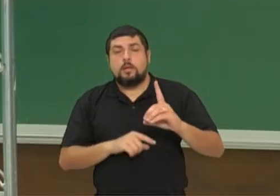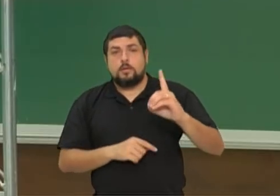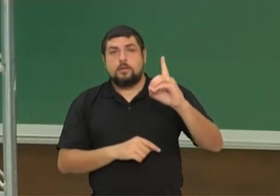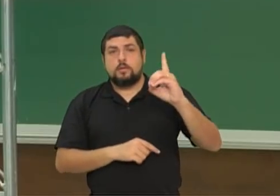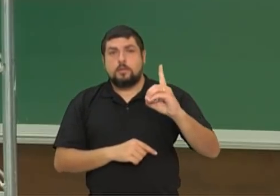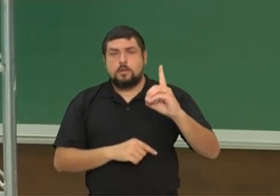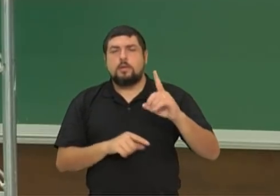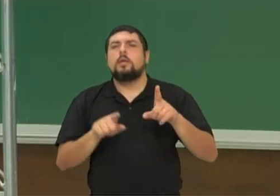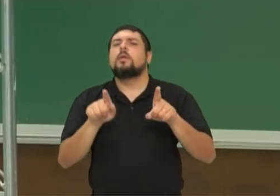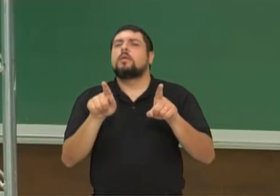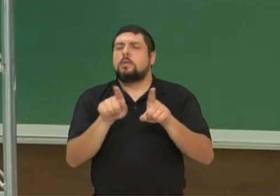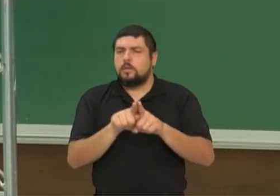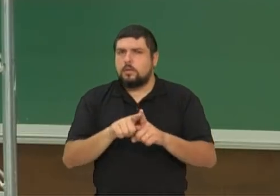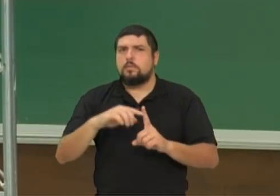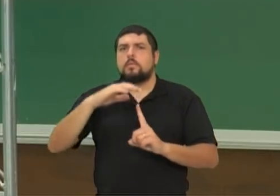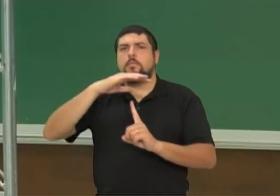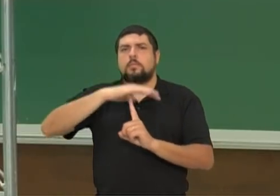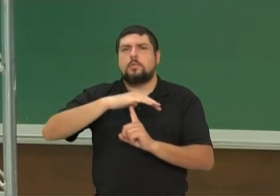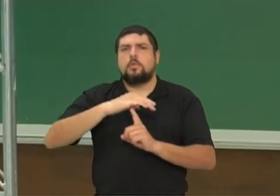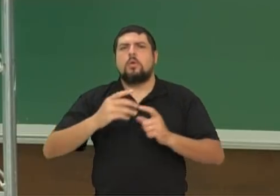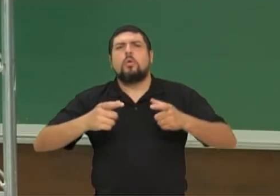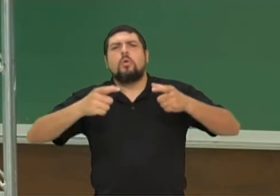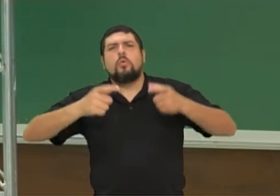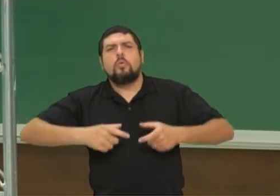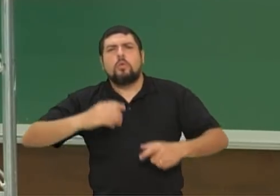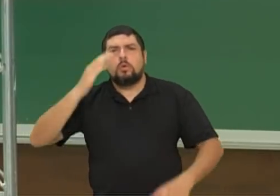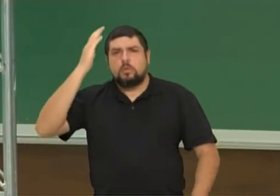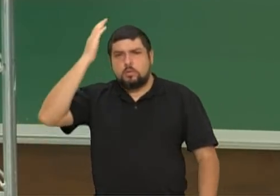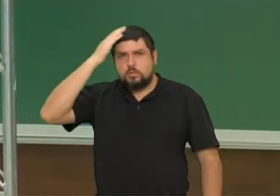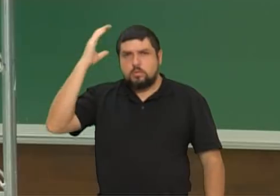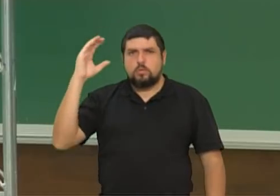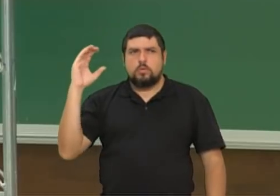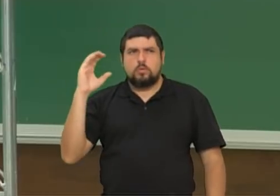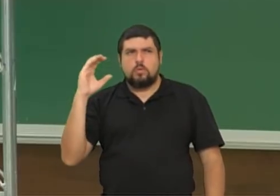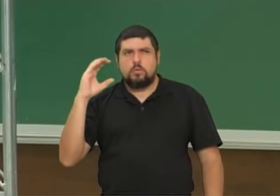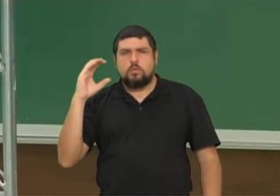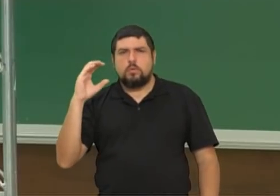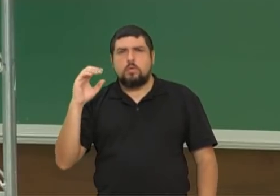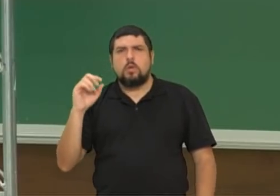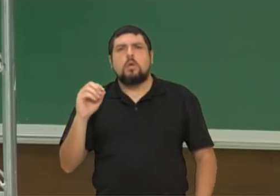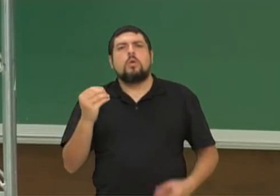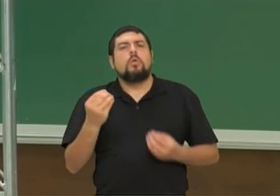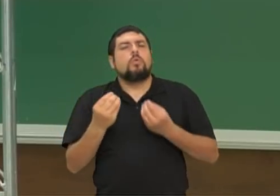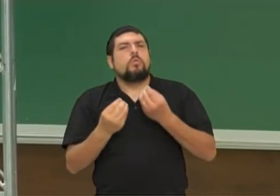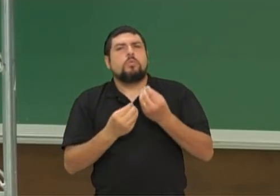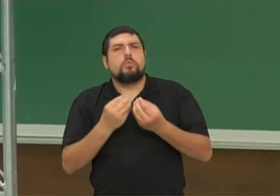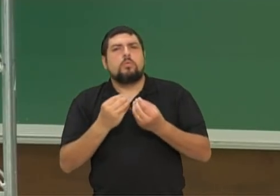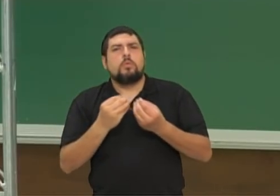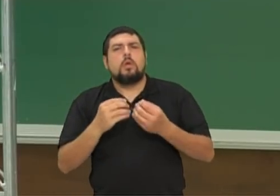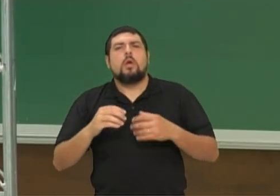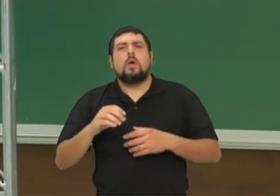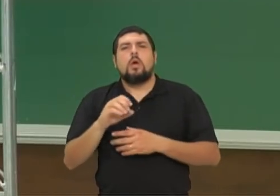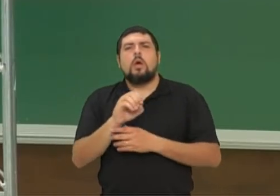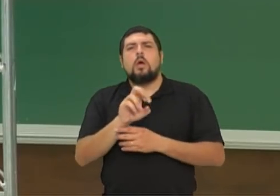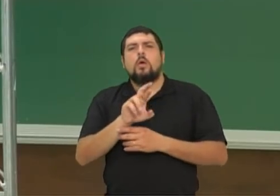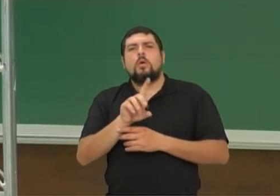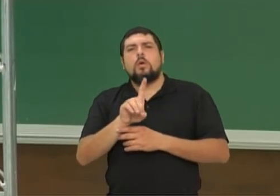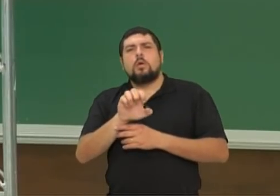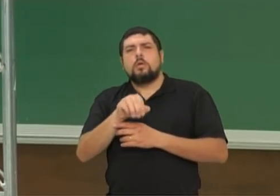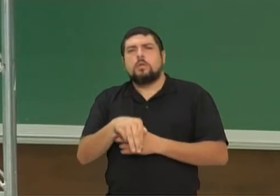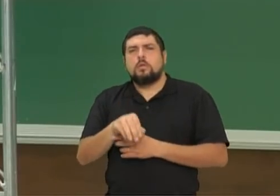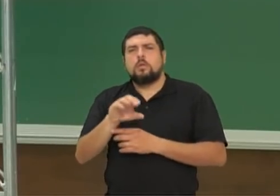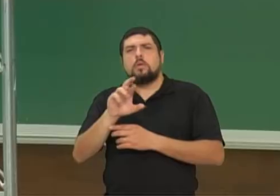é do Paraná, é em Curitiba, a AMORC, a Antiga e Mística Ordem Rosa